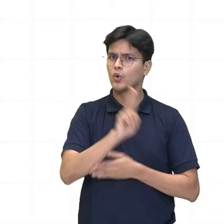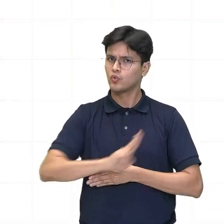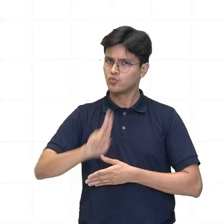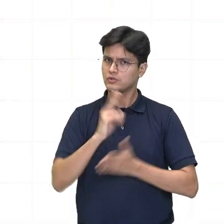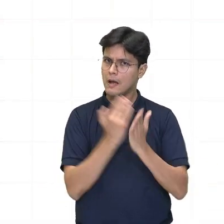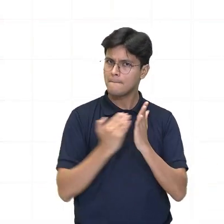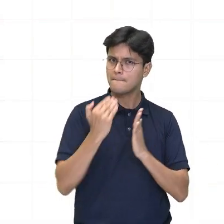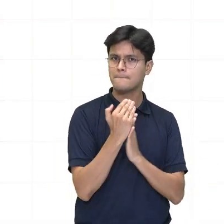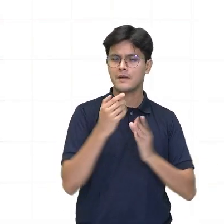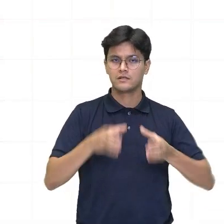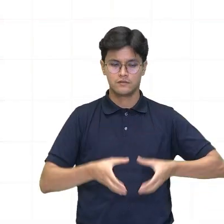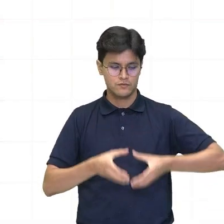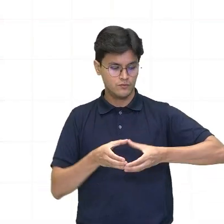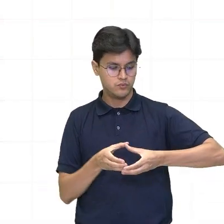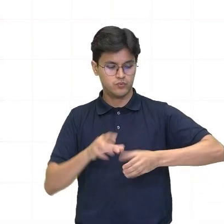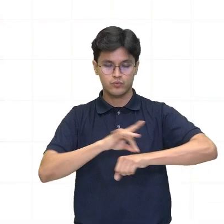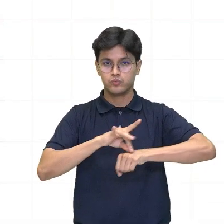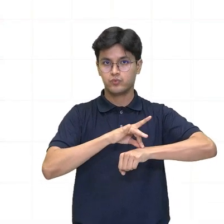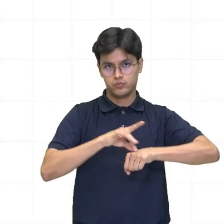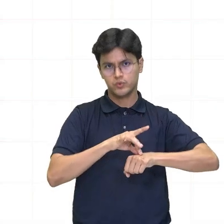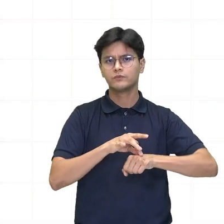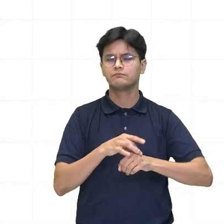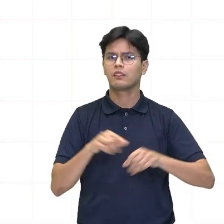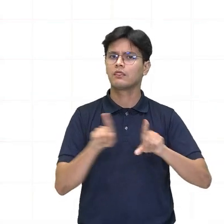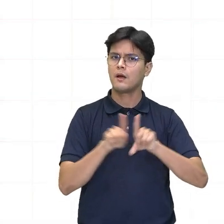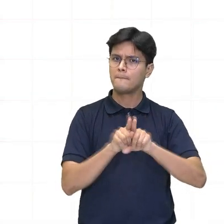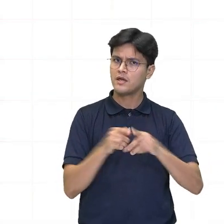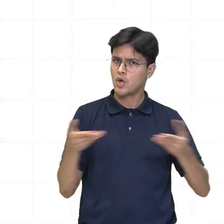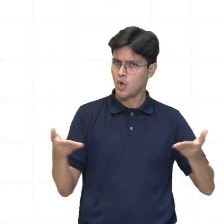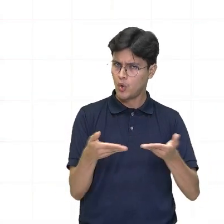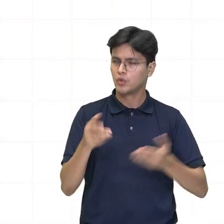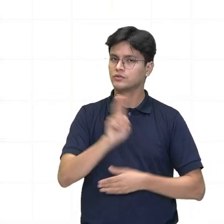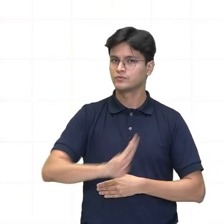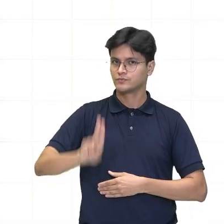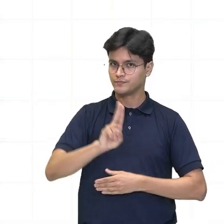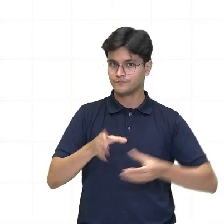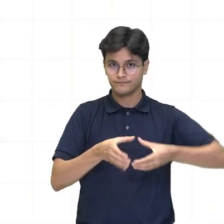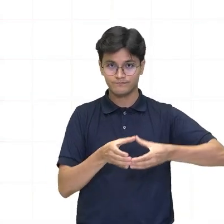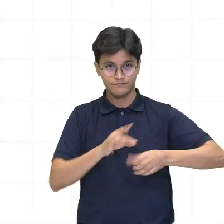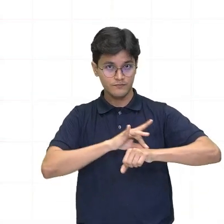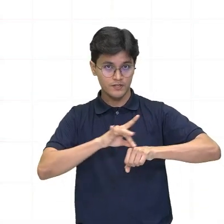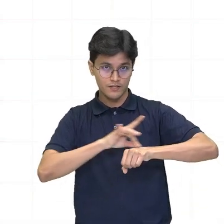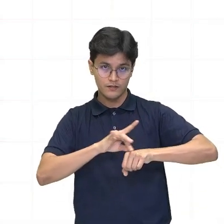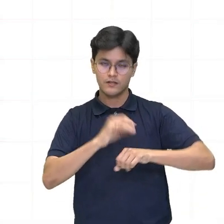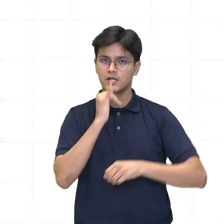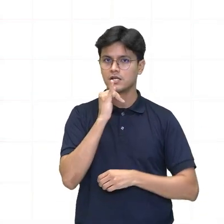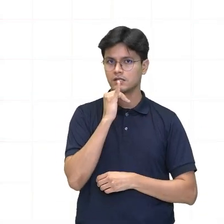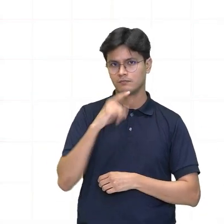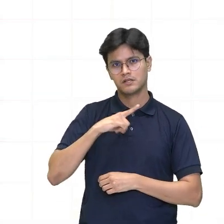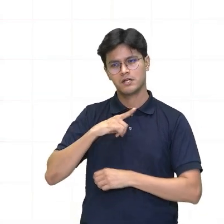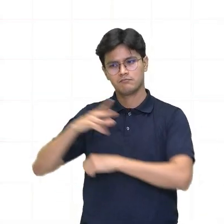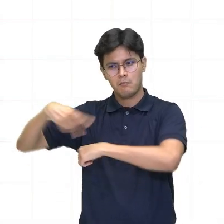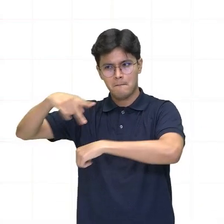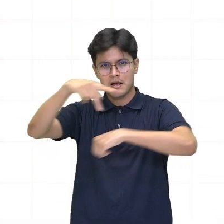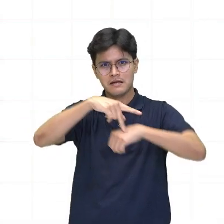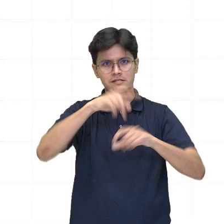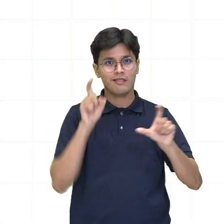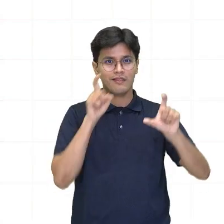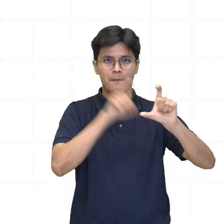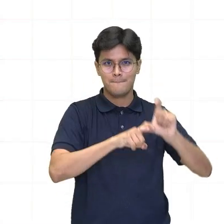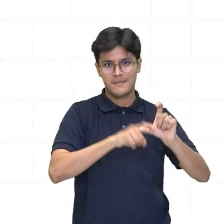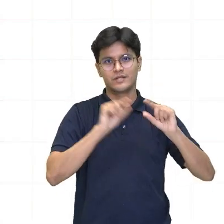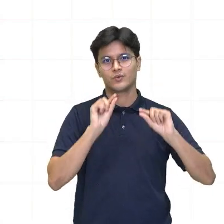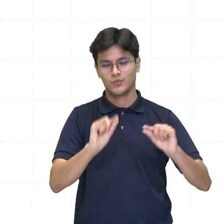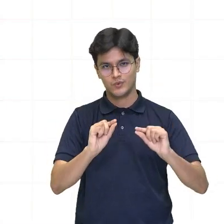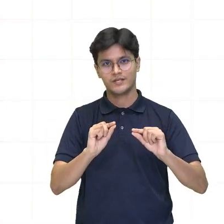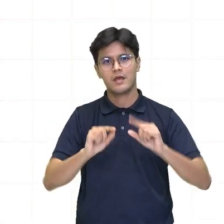do carvão mineral, né? Inclusive a gente falou a questão dessa dependência energética de um país para o outro, né? Então isso acaba favorecendo